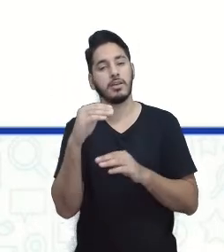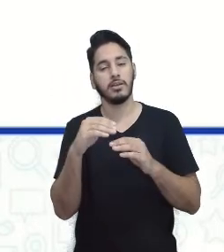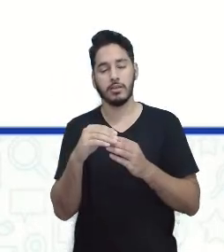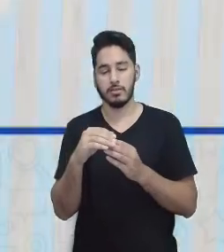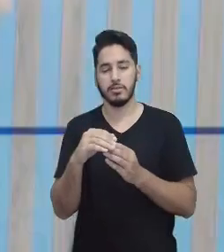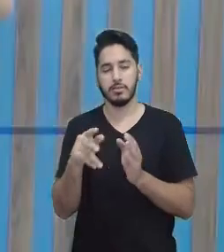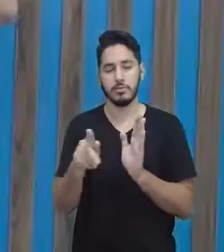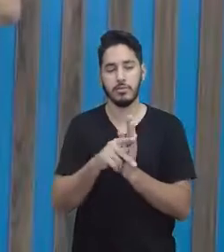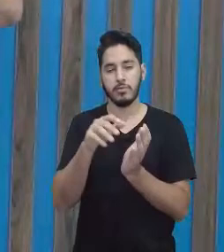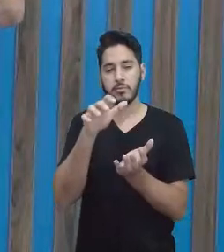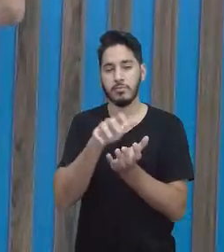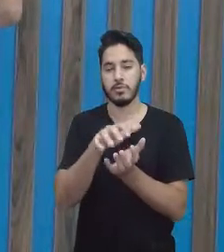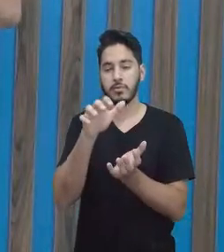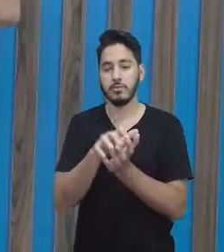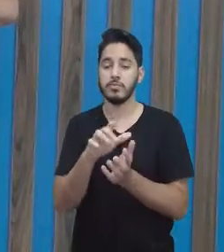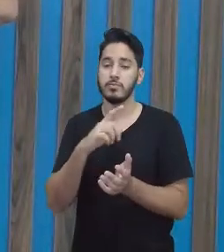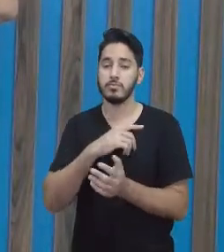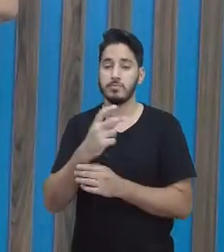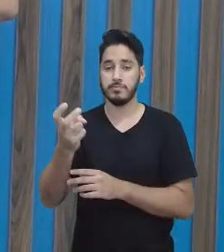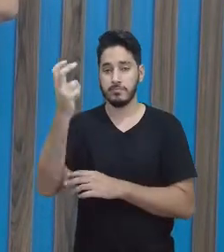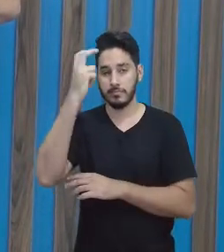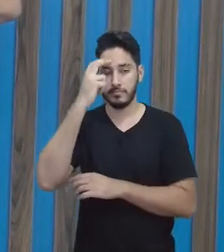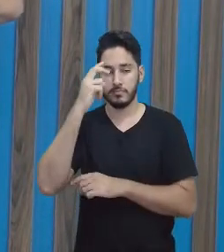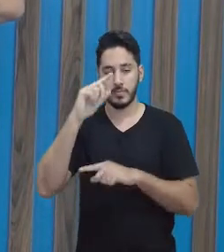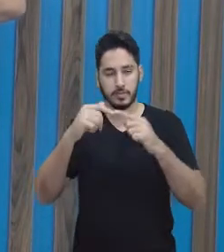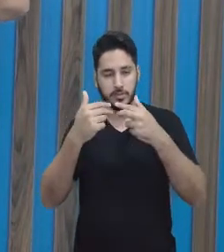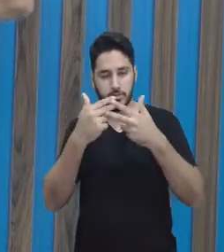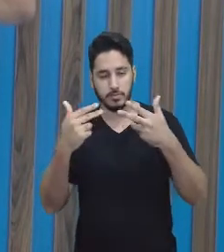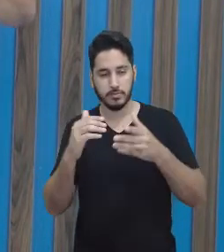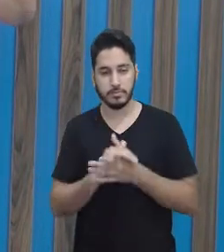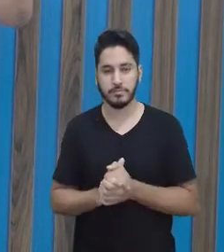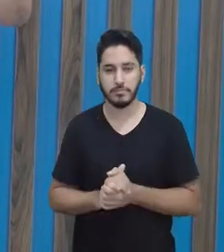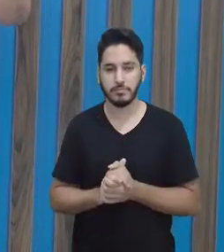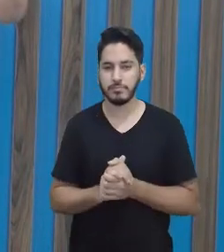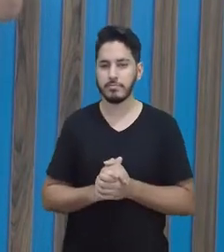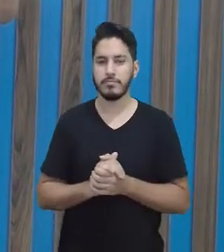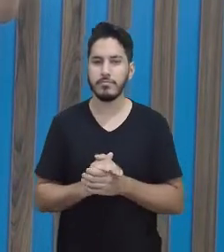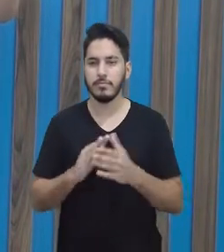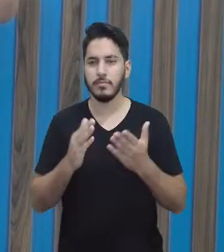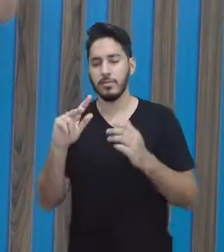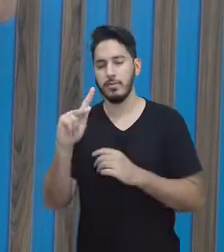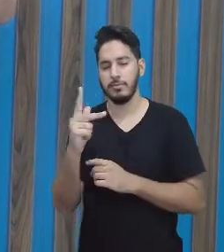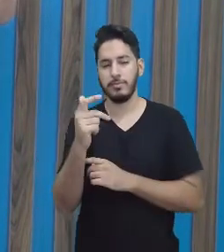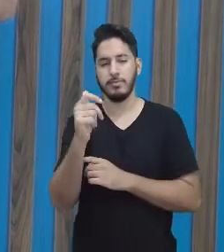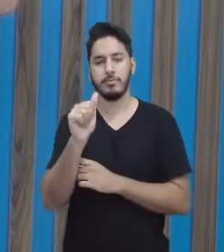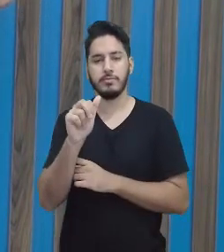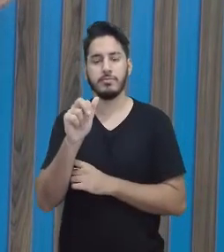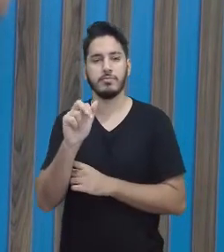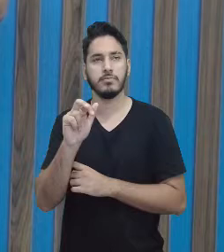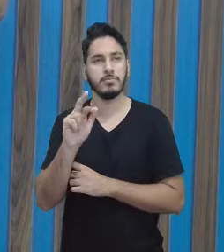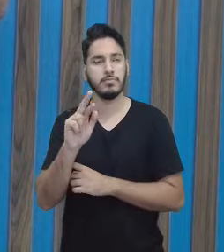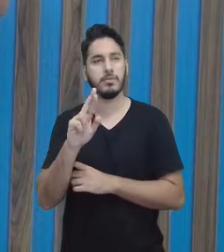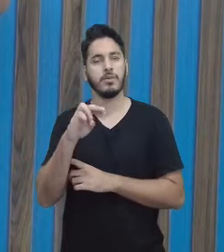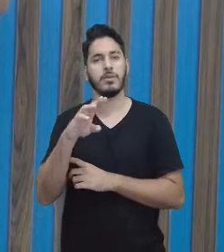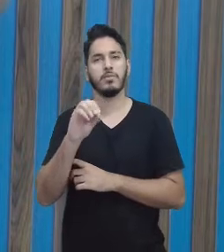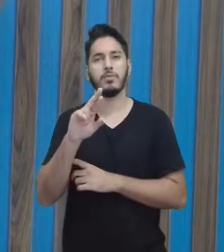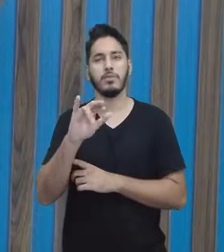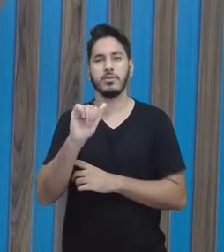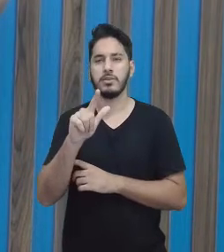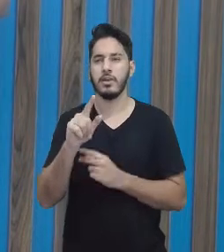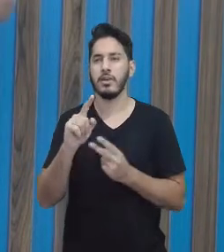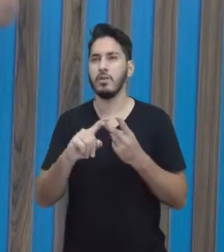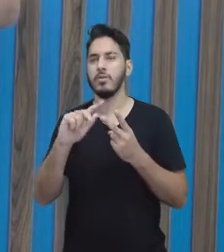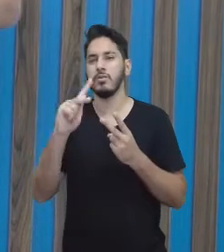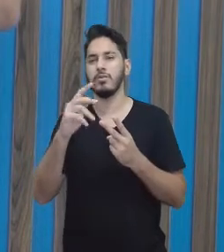Sempre a cultura nordestina tem um pouco desse elemento. Então, armorial, aí você talvez dizer heráldica e